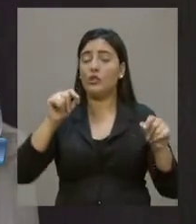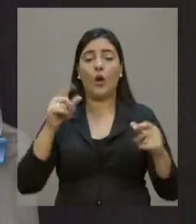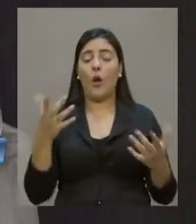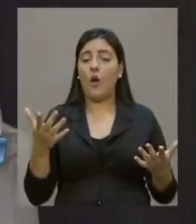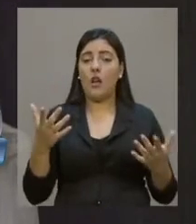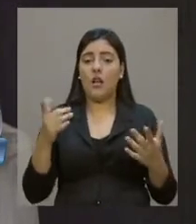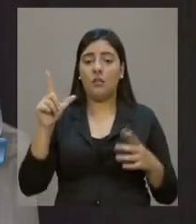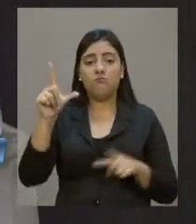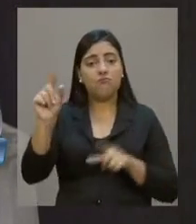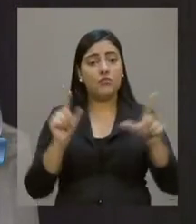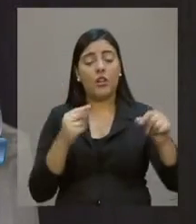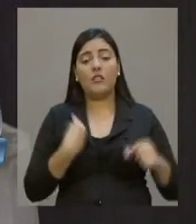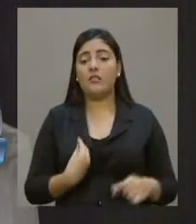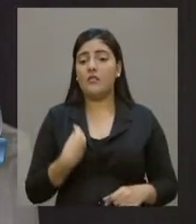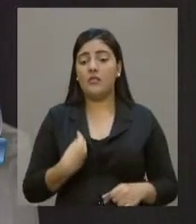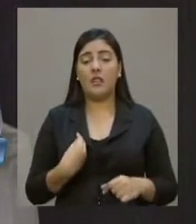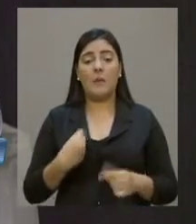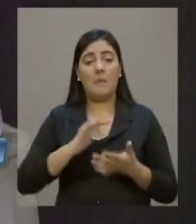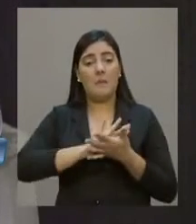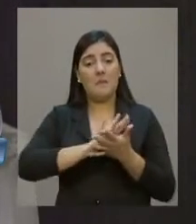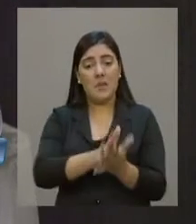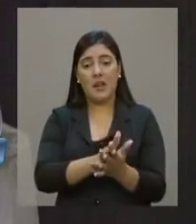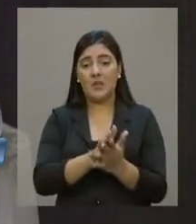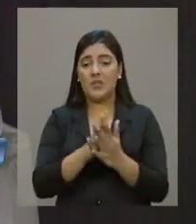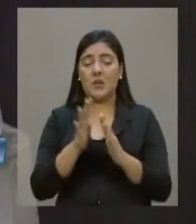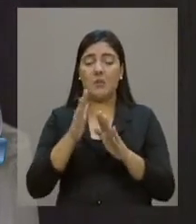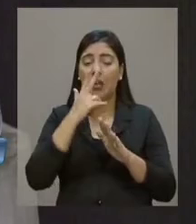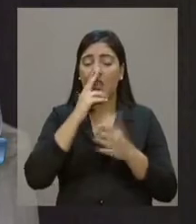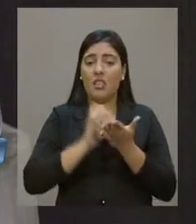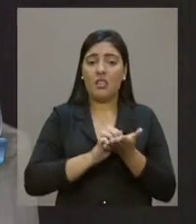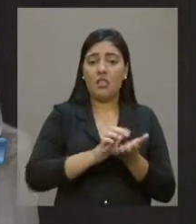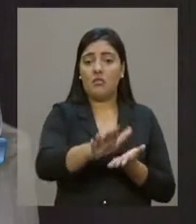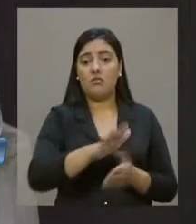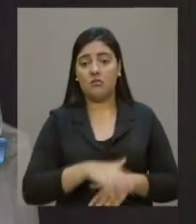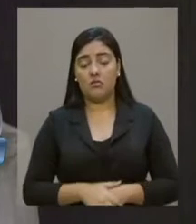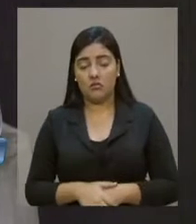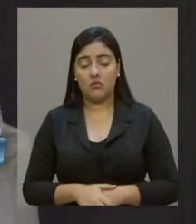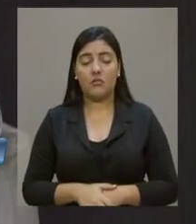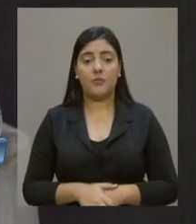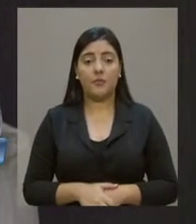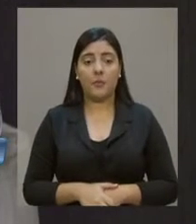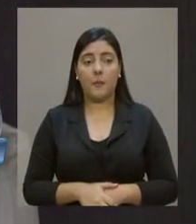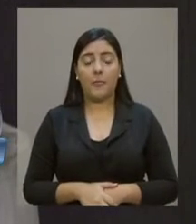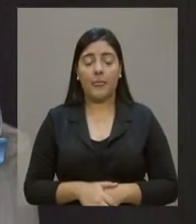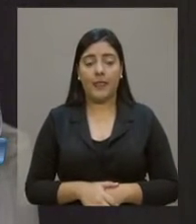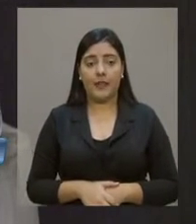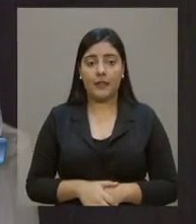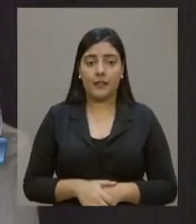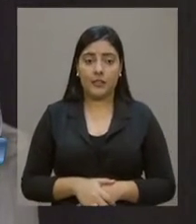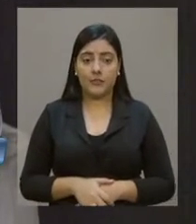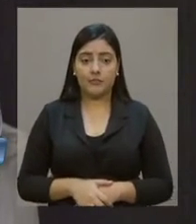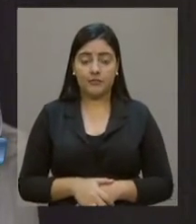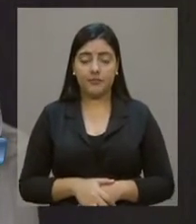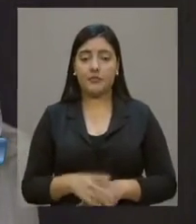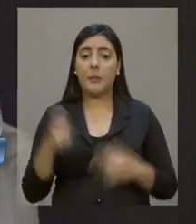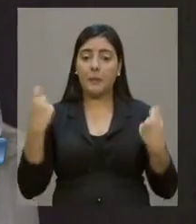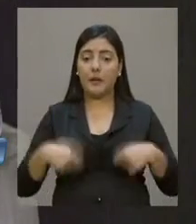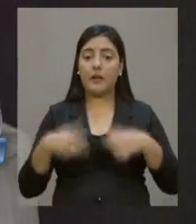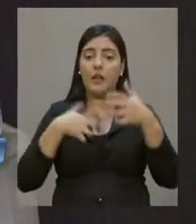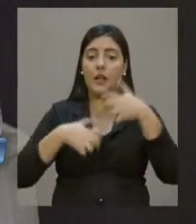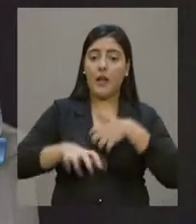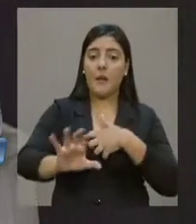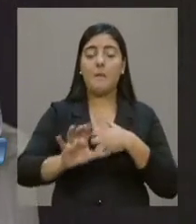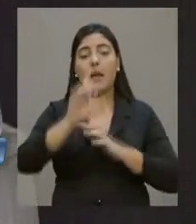homofobia, a transfobia, né, as expulsa das instituições. Num ato de imensa, né, empatia,